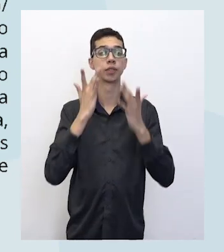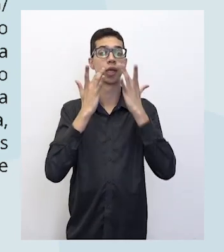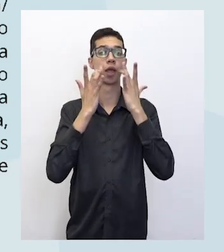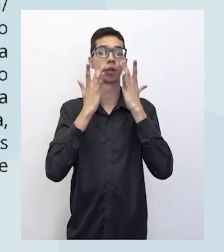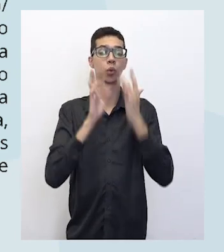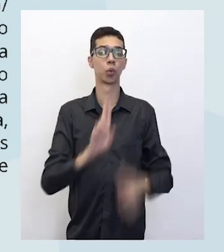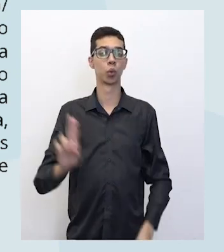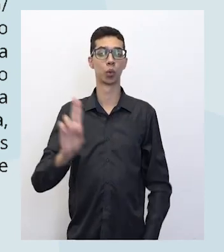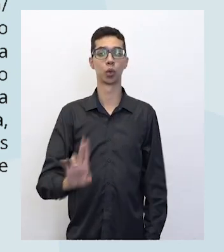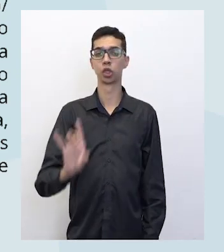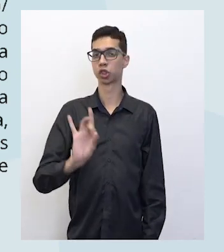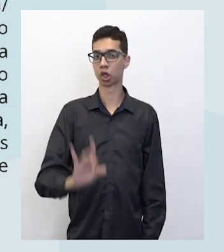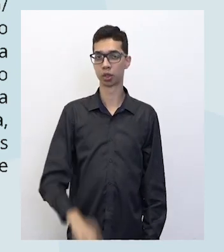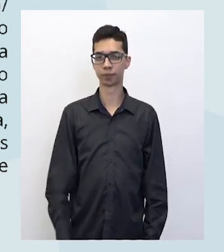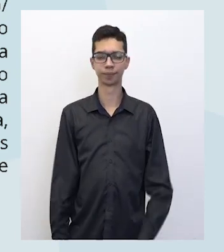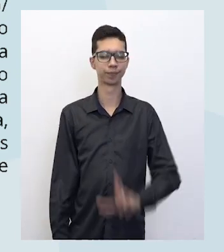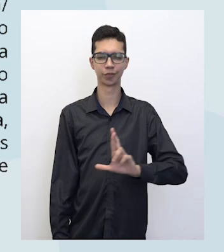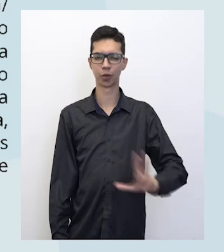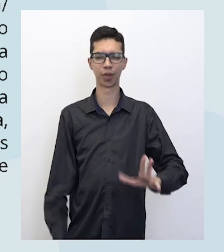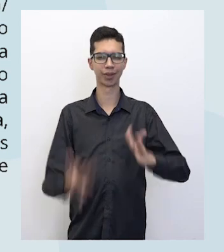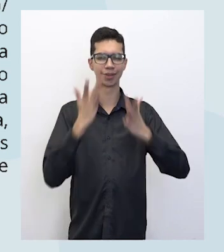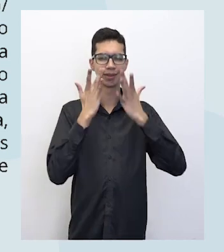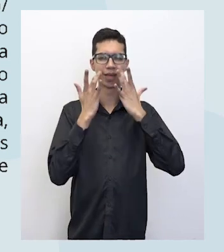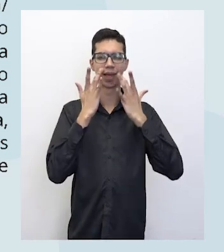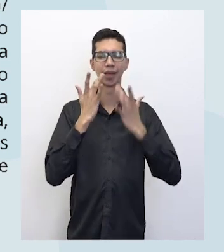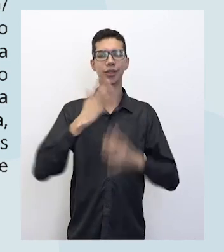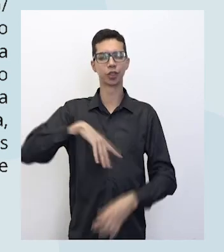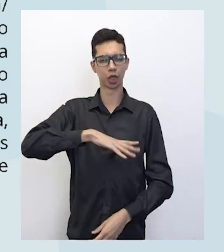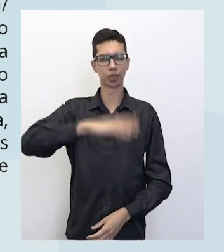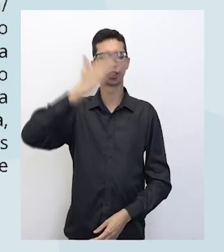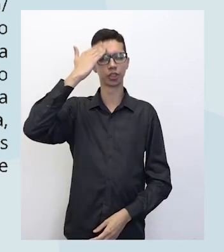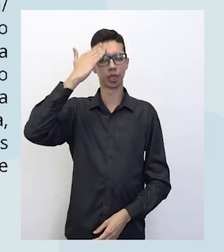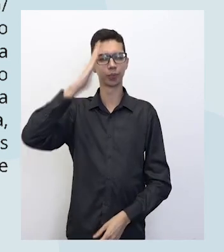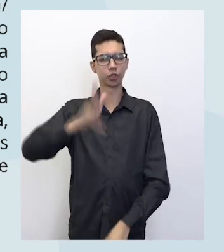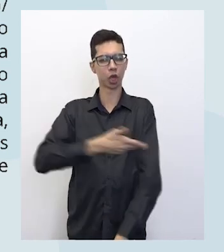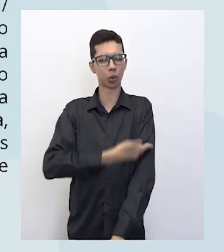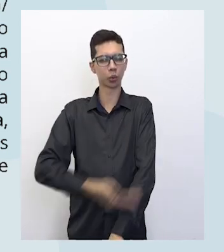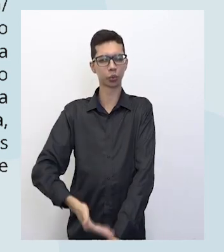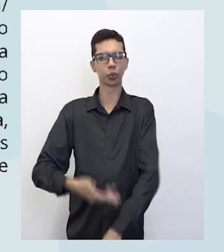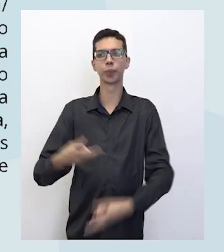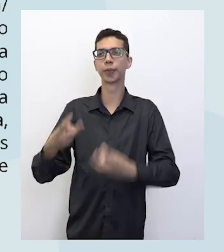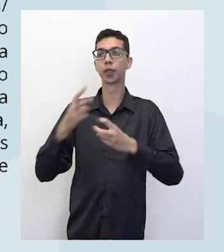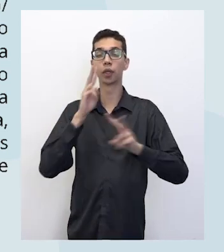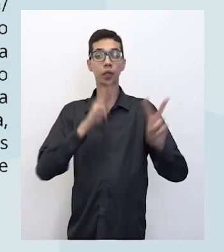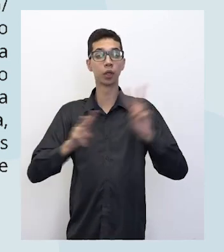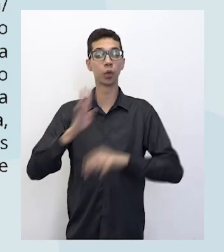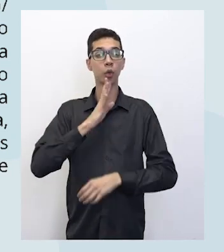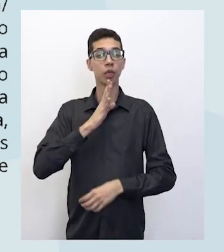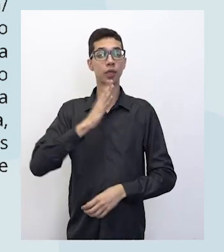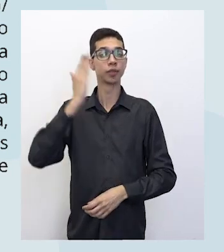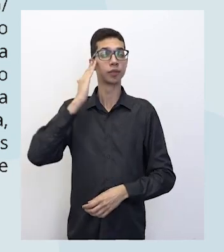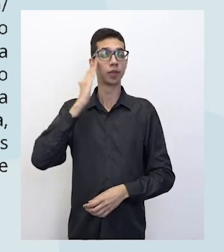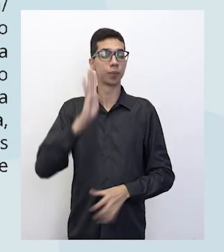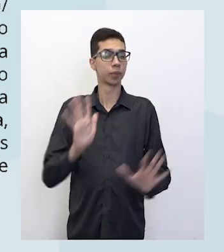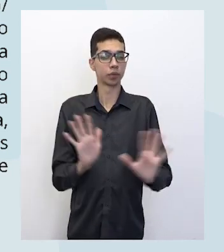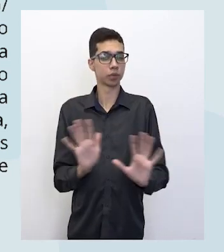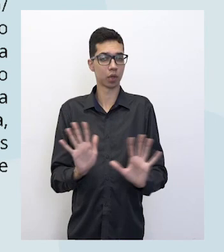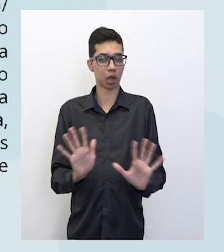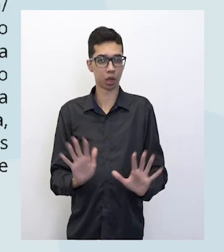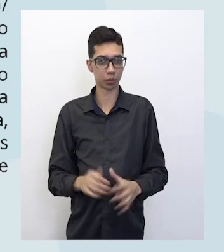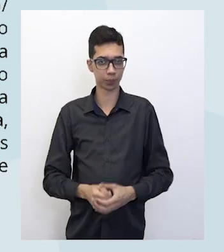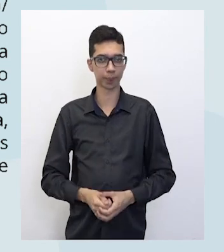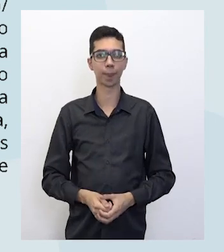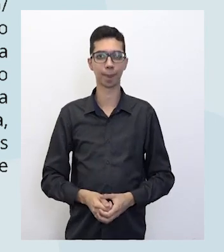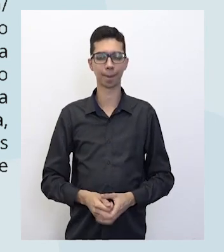né, daquela forma teatral, estilizada, como a gente está acostumado a ver, tá? Onde as pessoas,